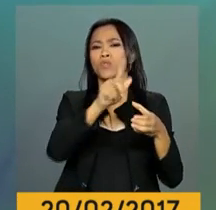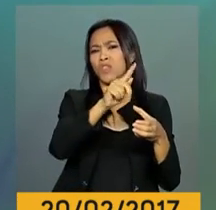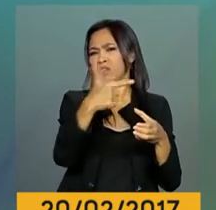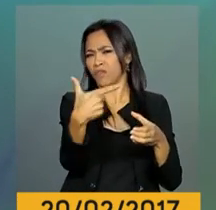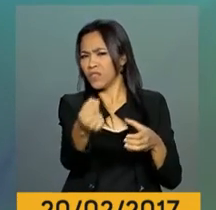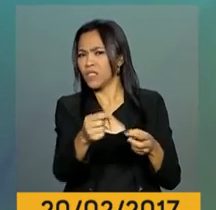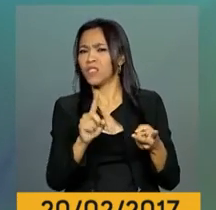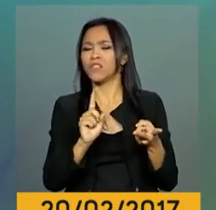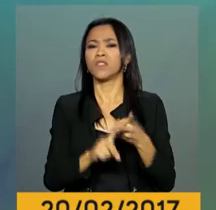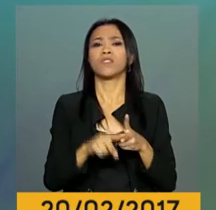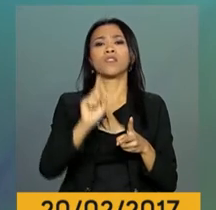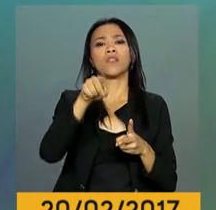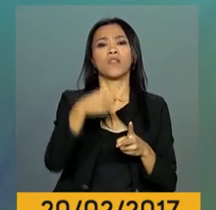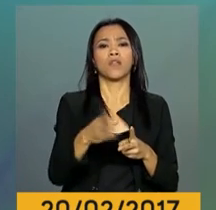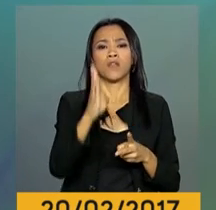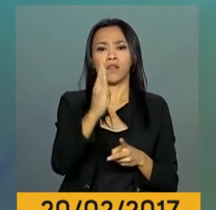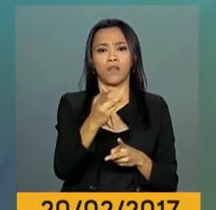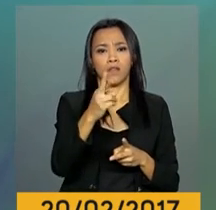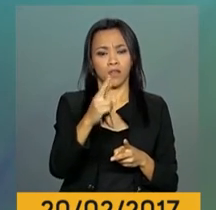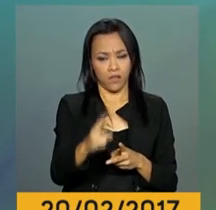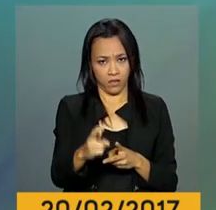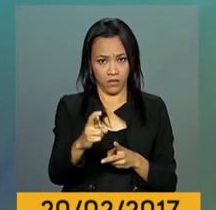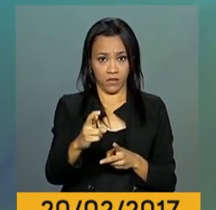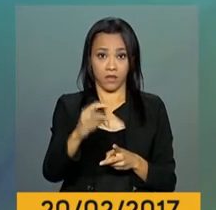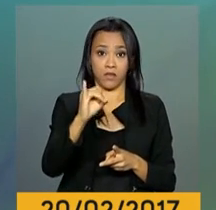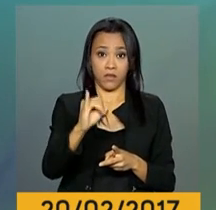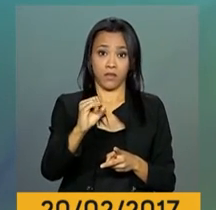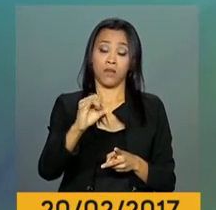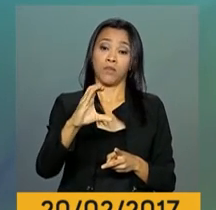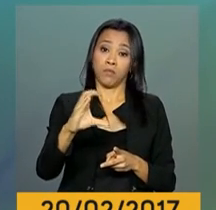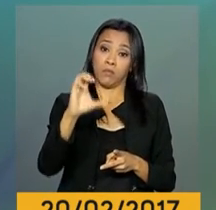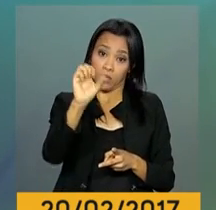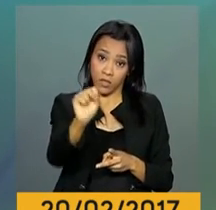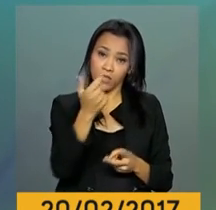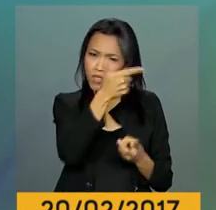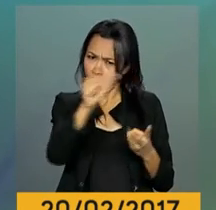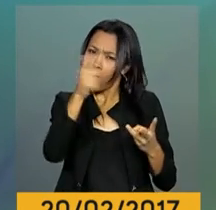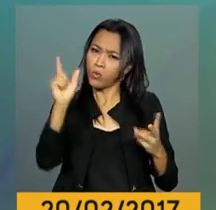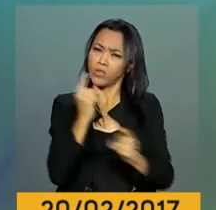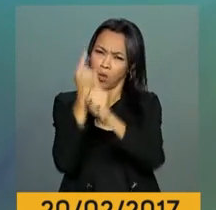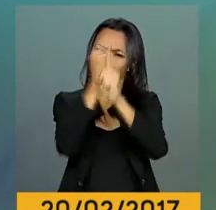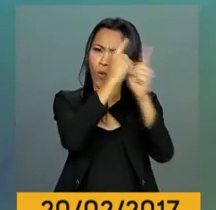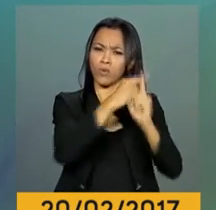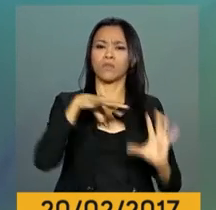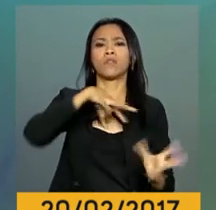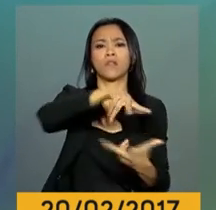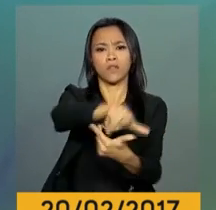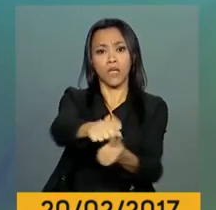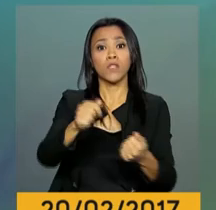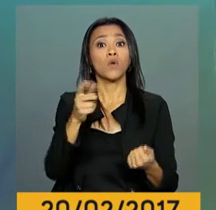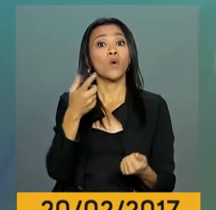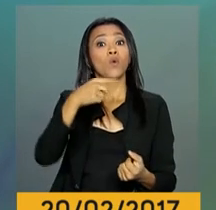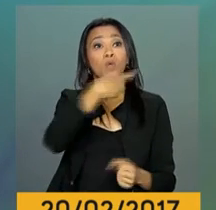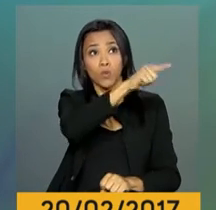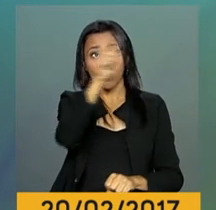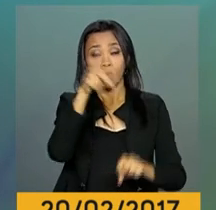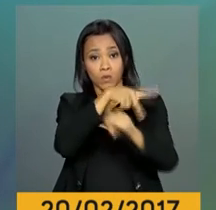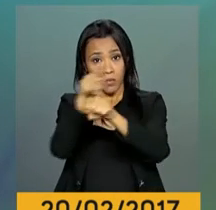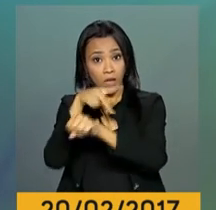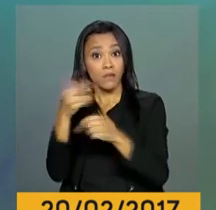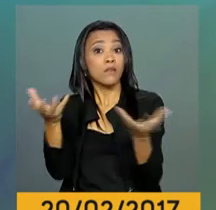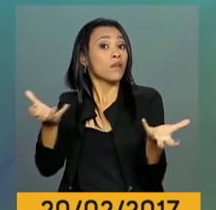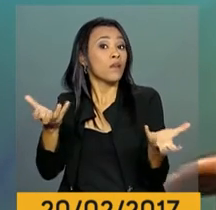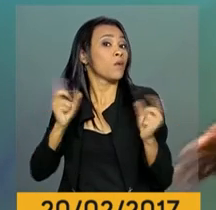G20 e vários outros encontros internacionais, o que os outros países queriam, audiências